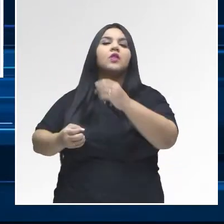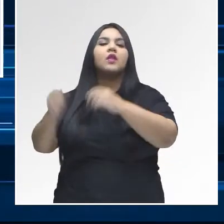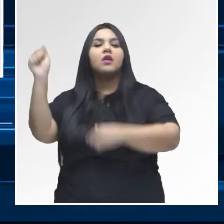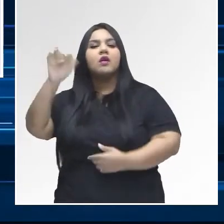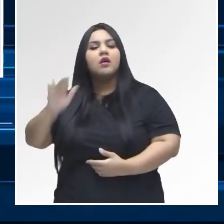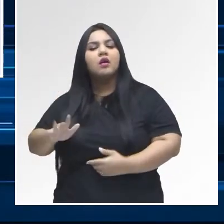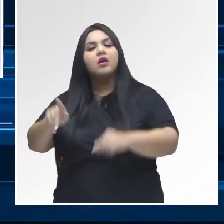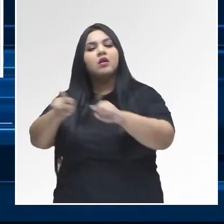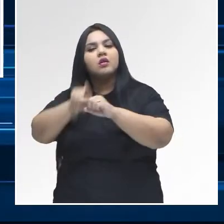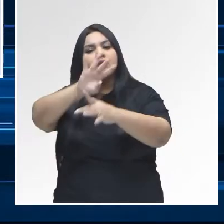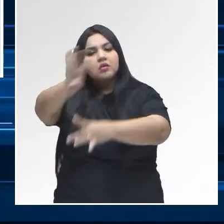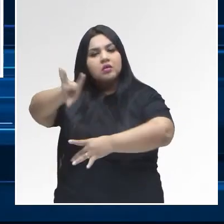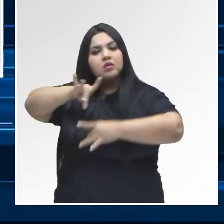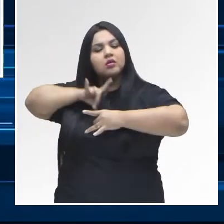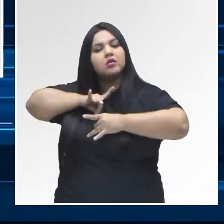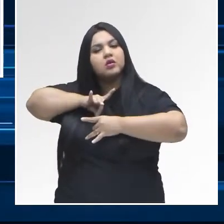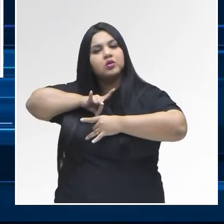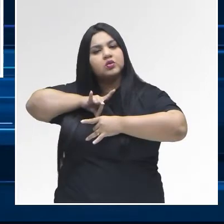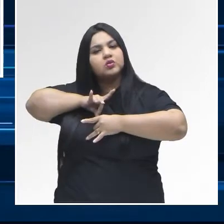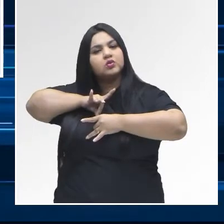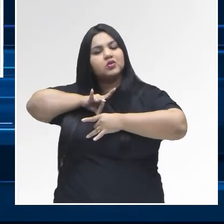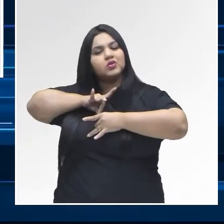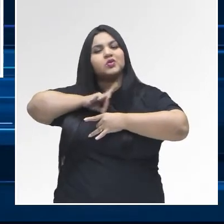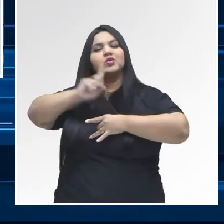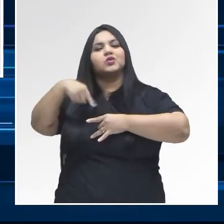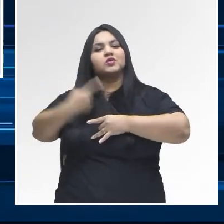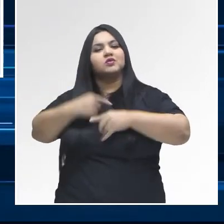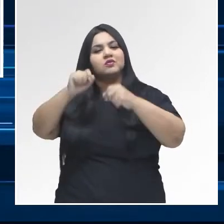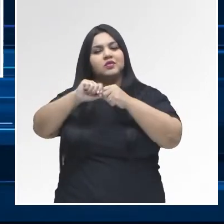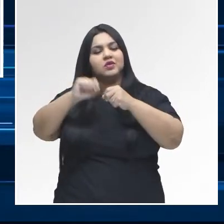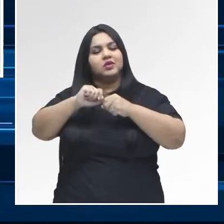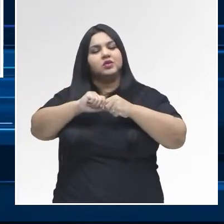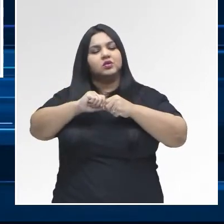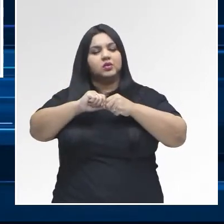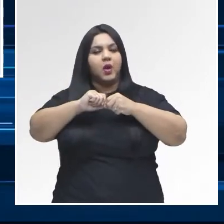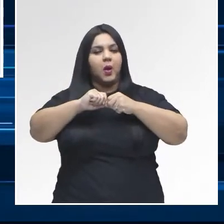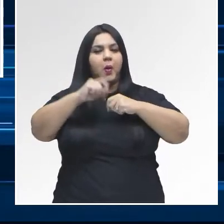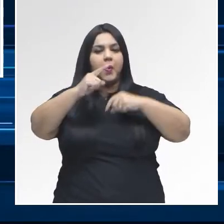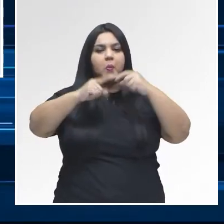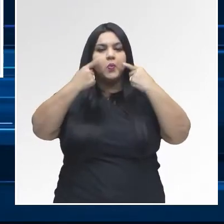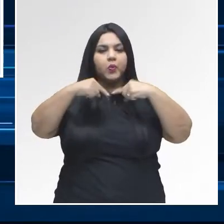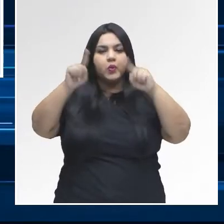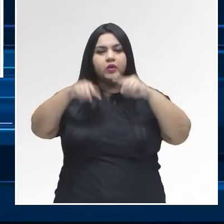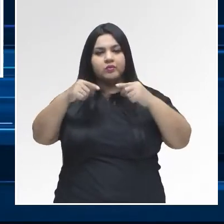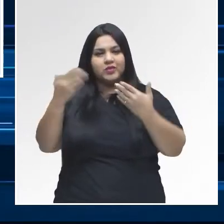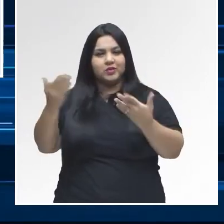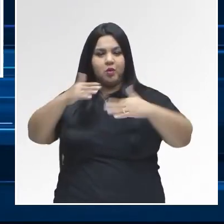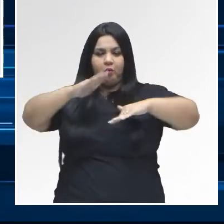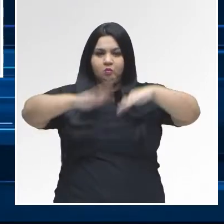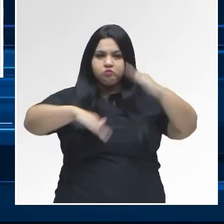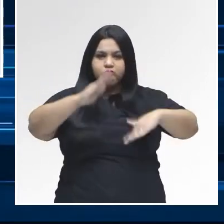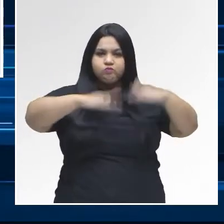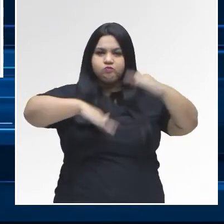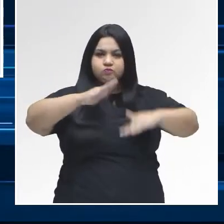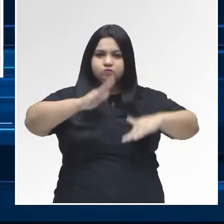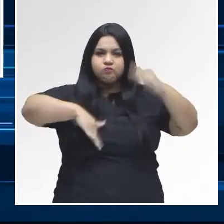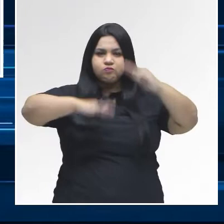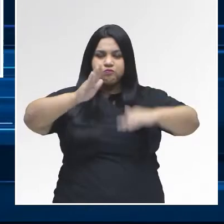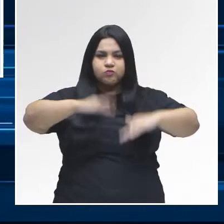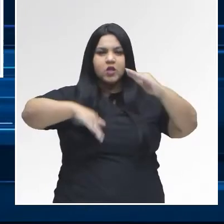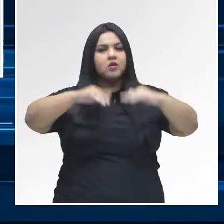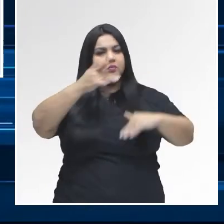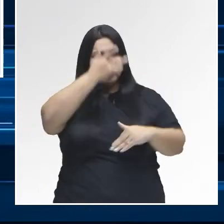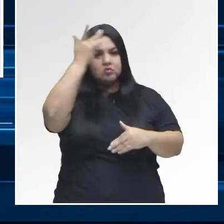são incorporados ao nosso modo de produzir música. Como, por exemplo, o atabaque, que é um instrumento de percussão, né? Que alguém tem que